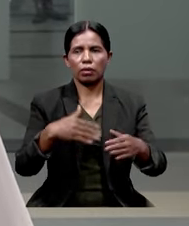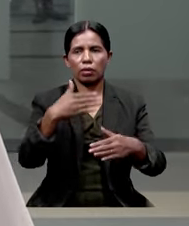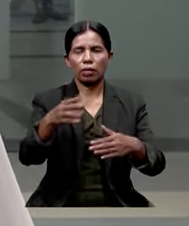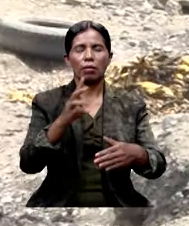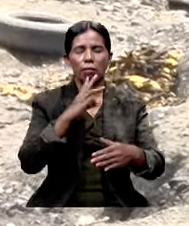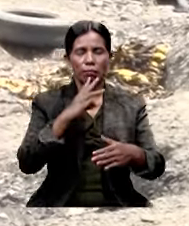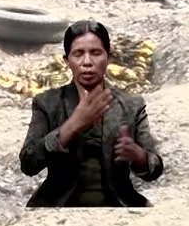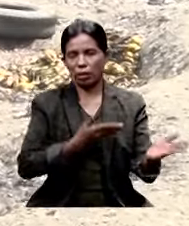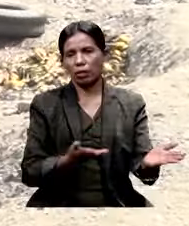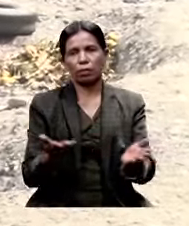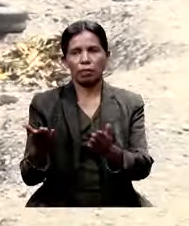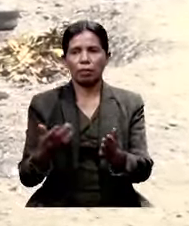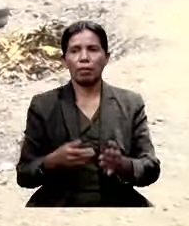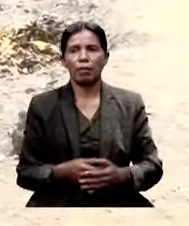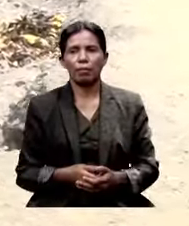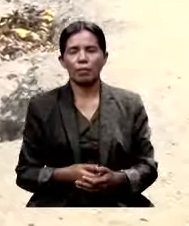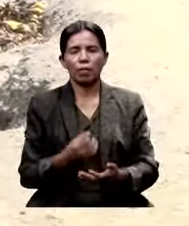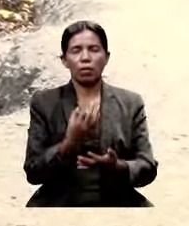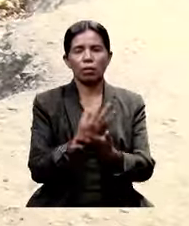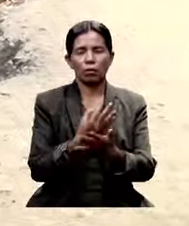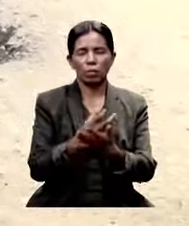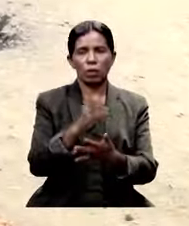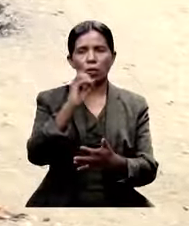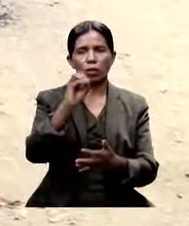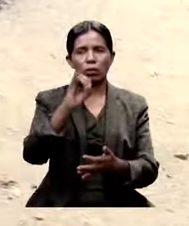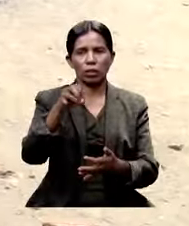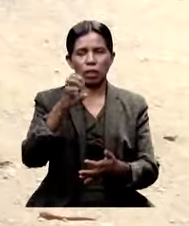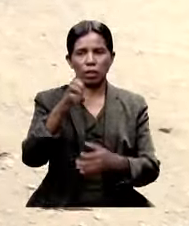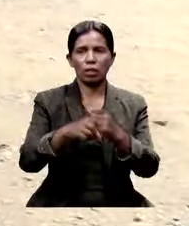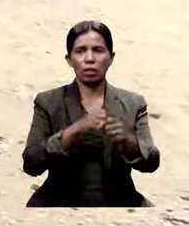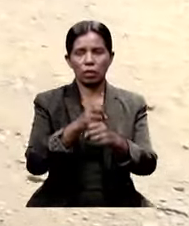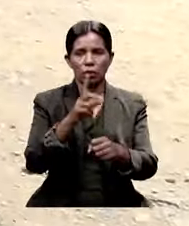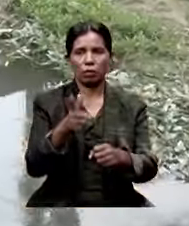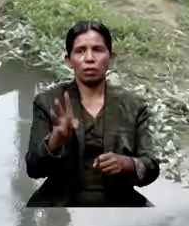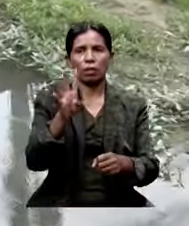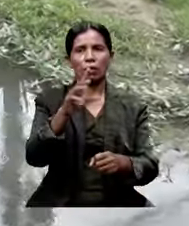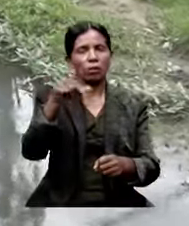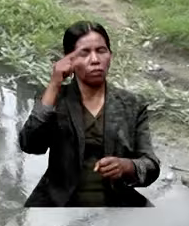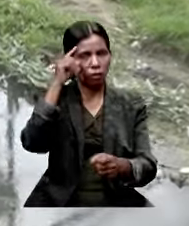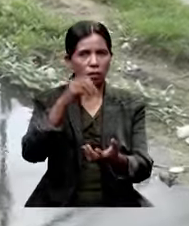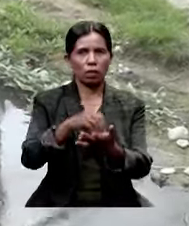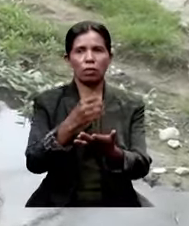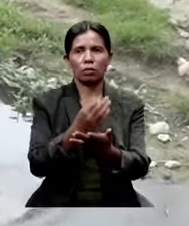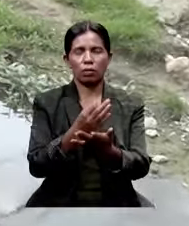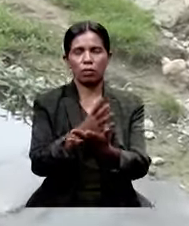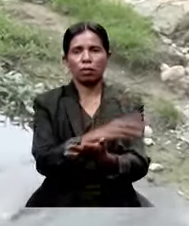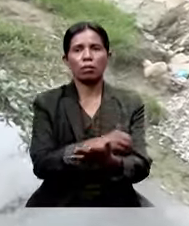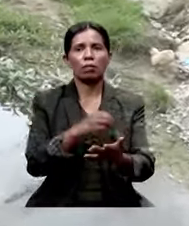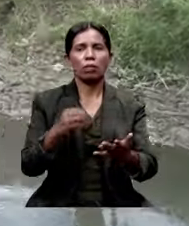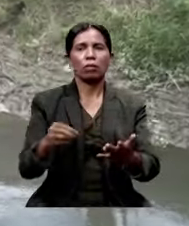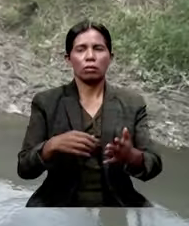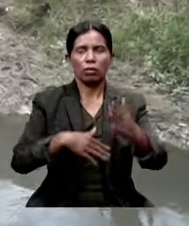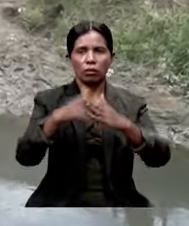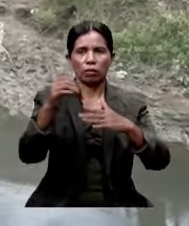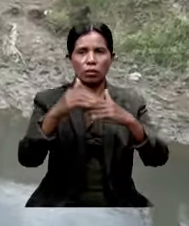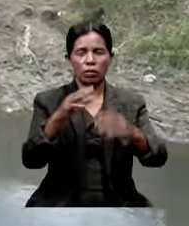rifalona. I orçamento geral estado tina rihun rua runlu resinhat, governo aloka orçamento ba setor habitação no